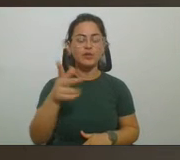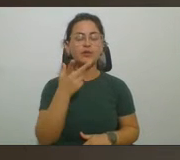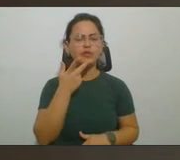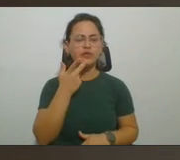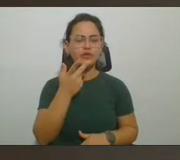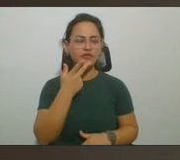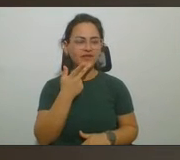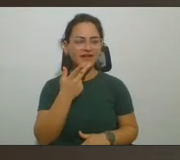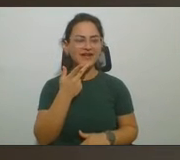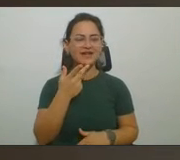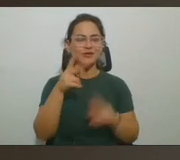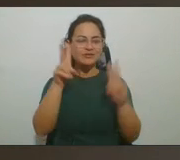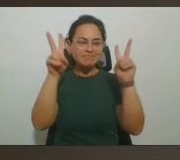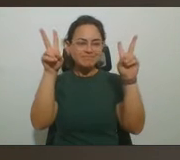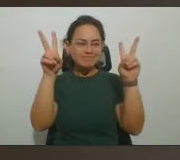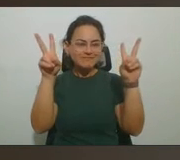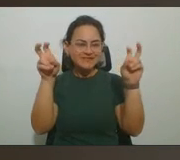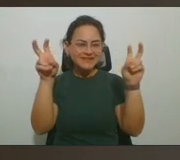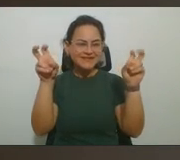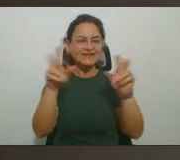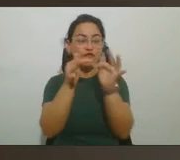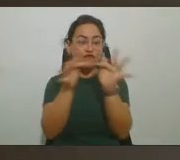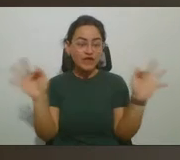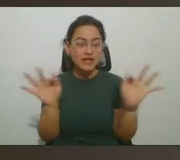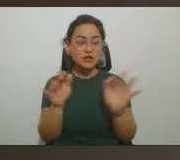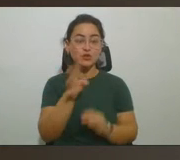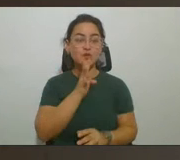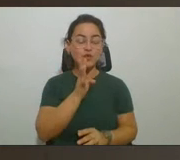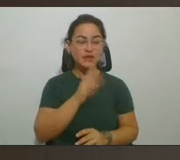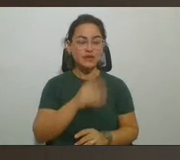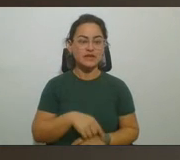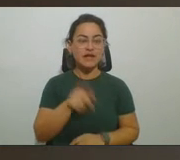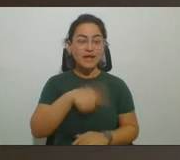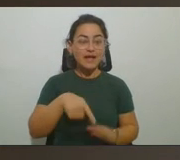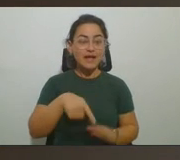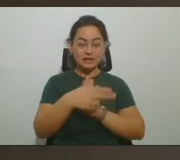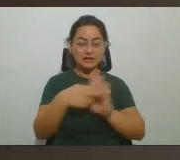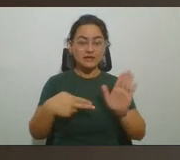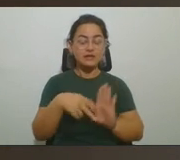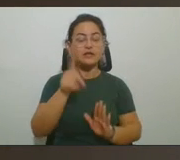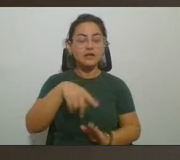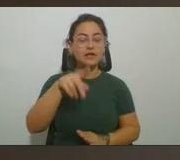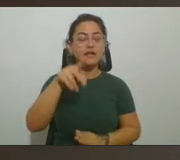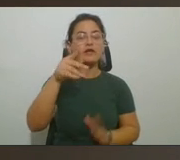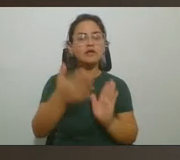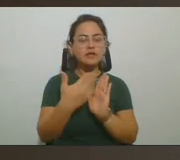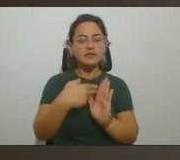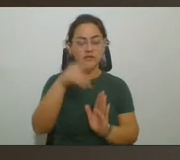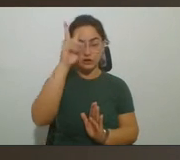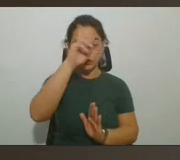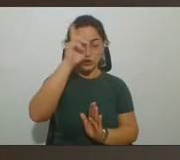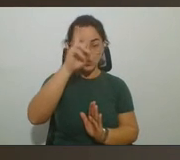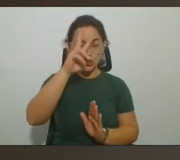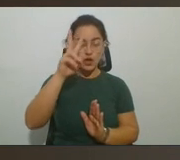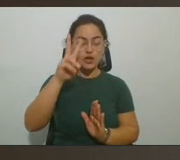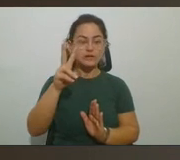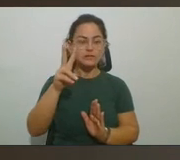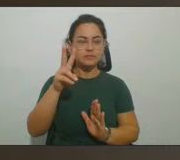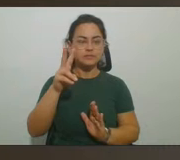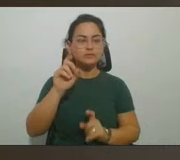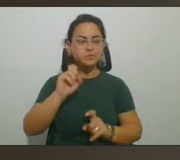parece bastante pertinente para o momento. Volume 2 da História da Sexualidade, quando nos escreve, abre